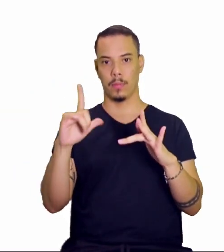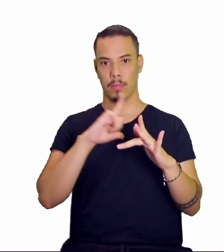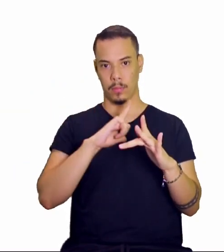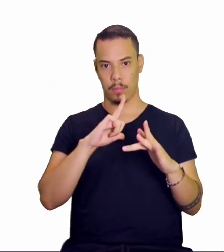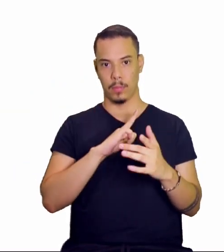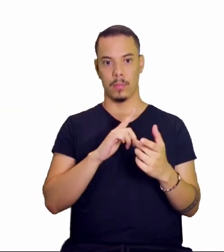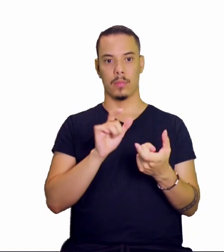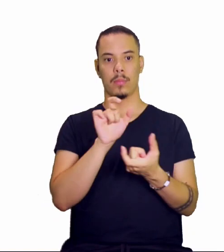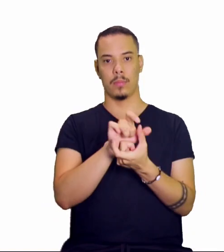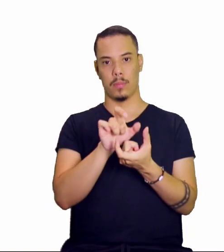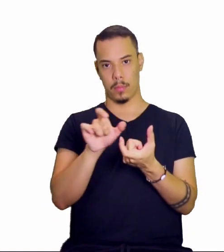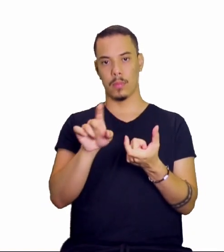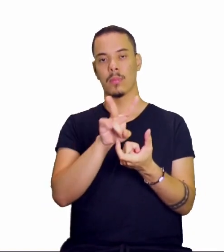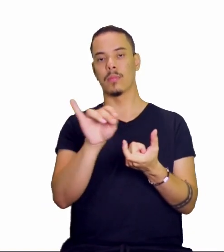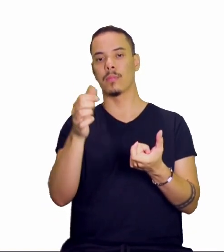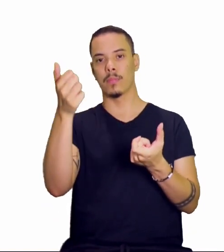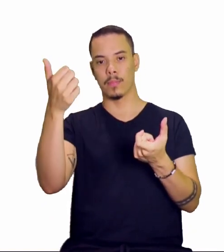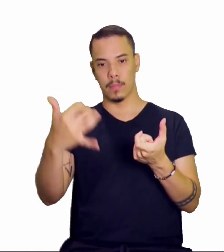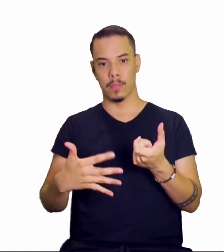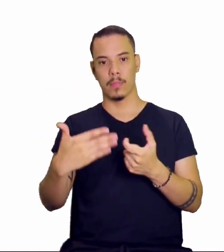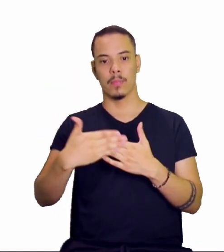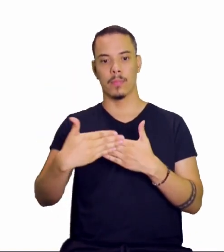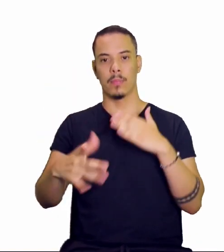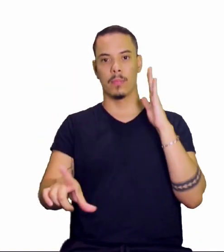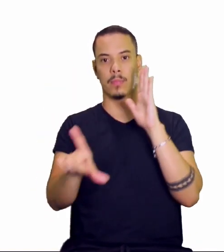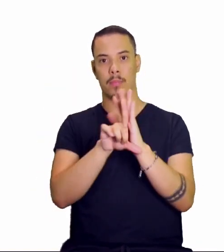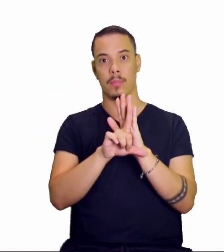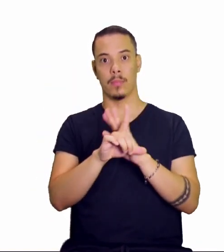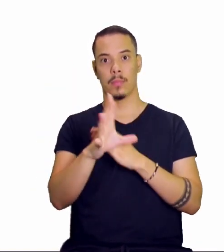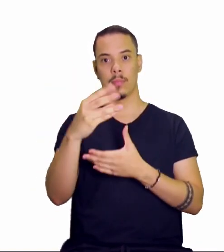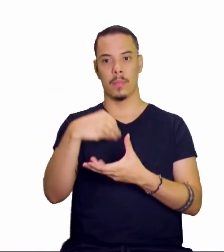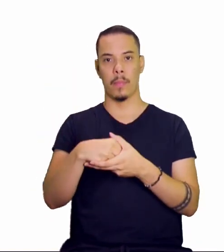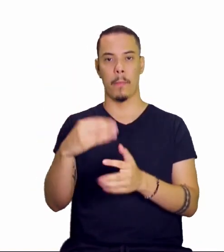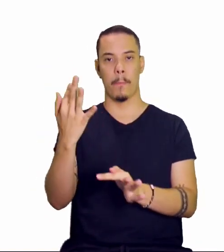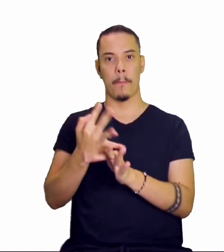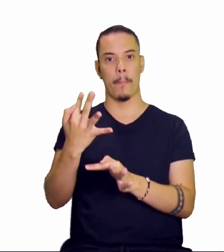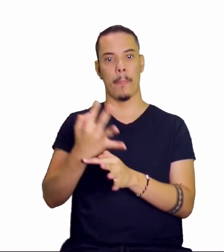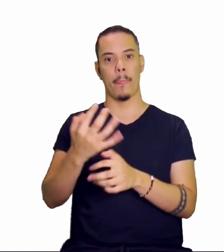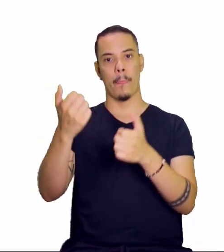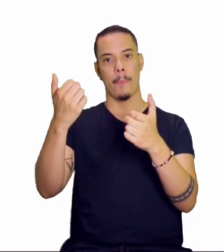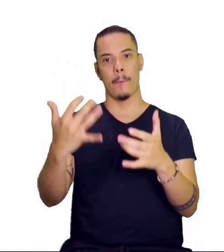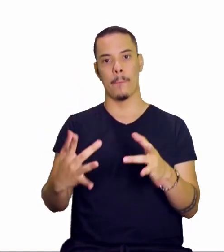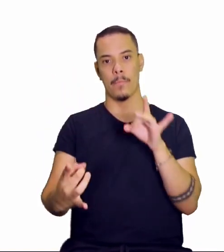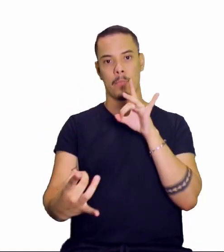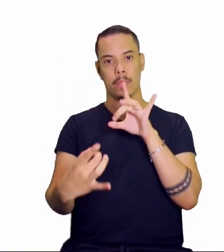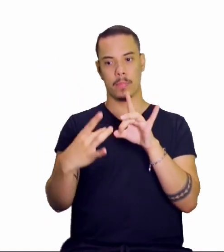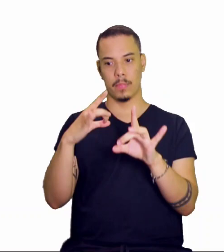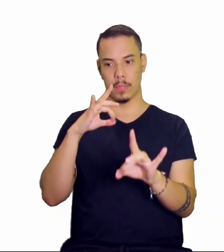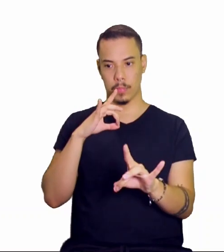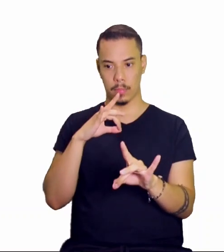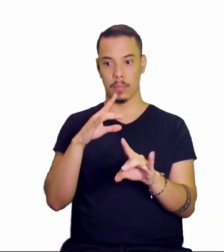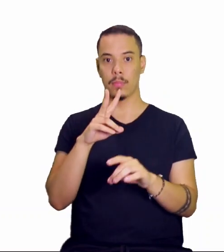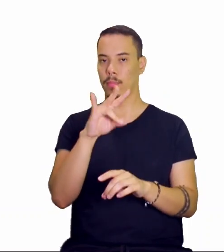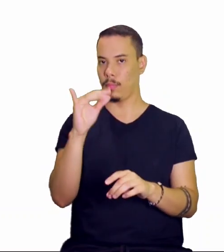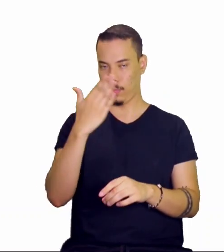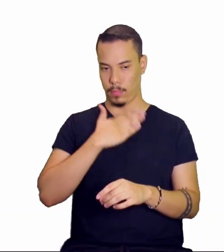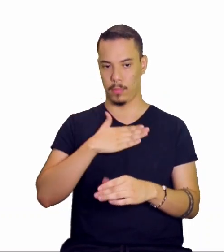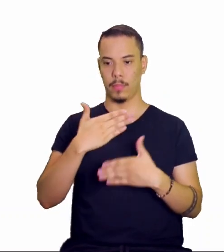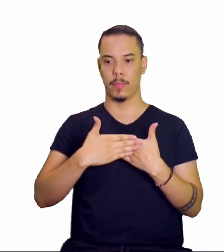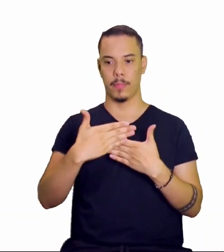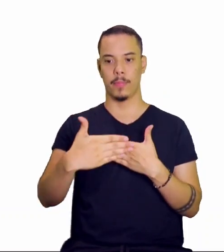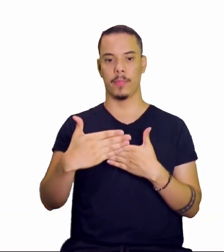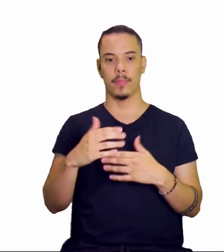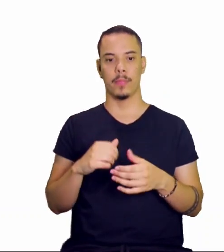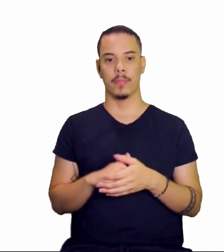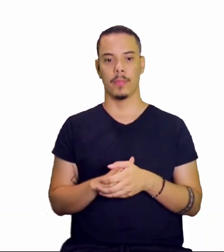módulo. A gente vai falar melhor sobre uma lei da física que trata essa questão da ação e reação, não precisa preocupar, né? Olha